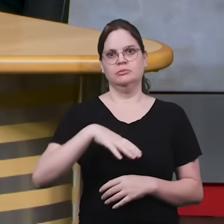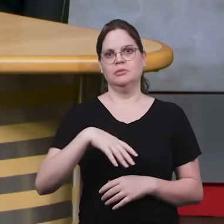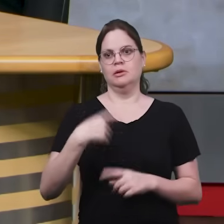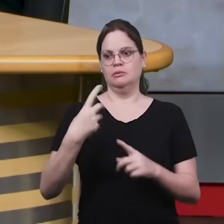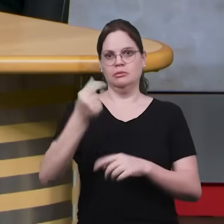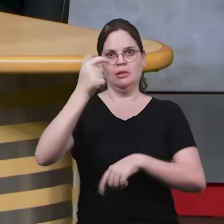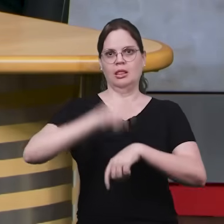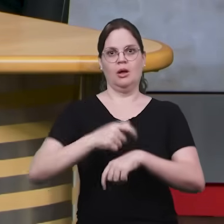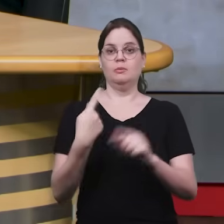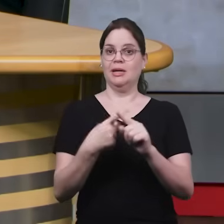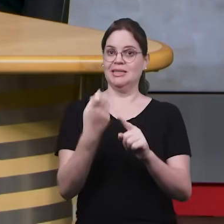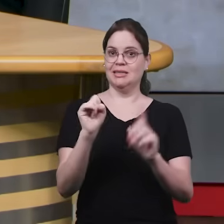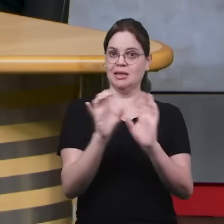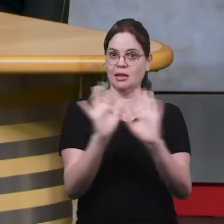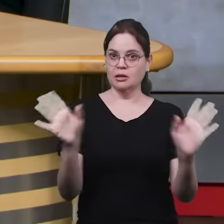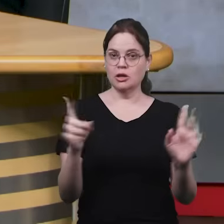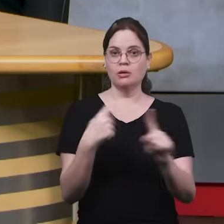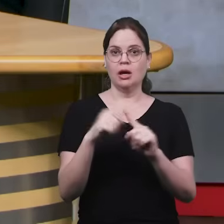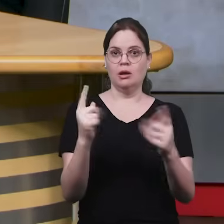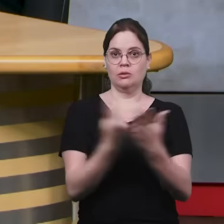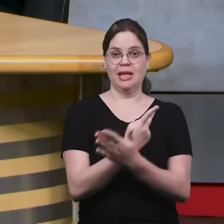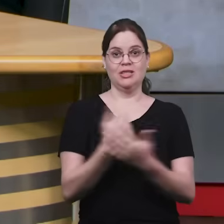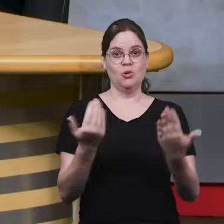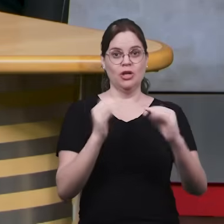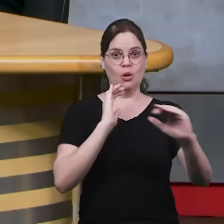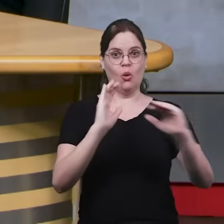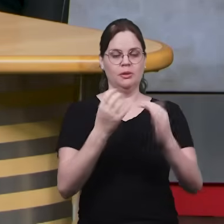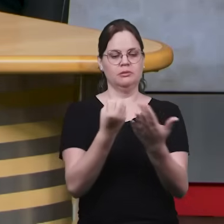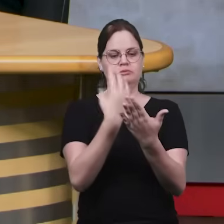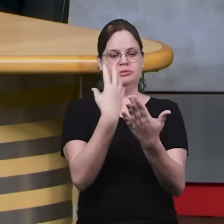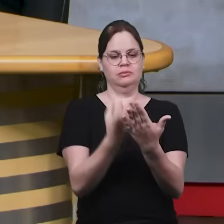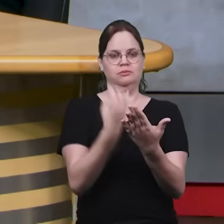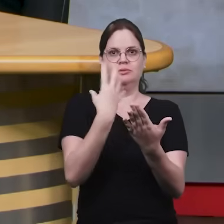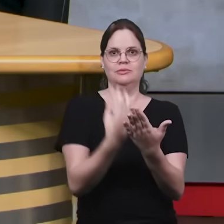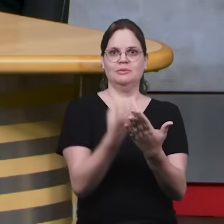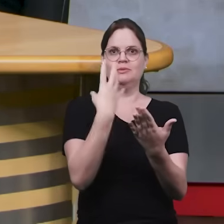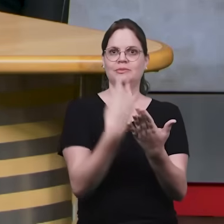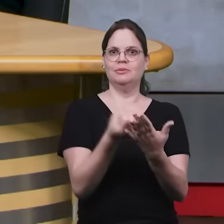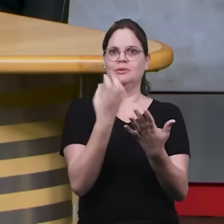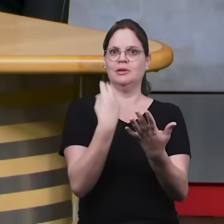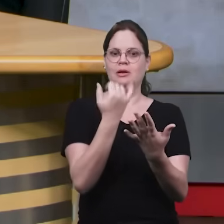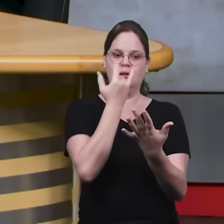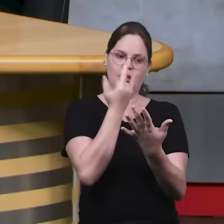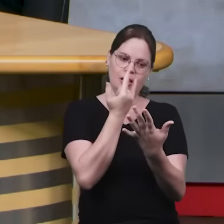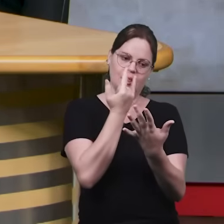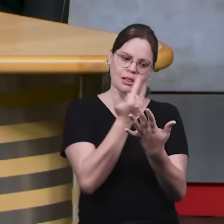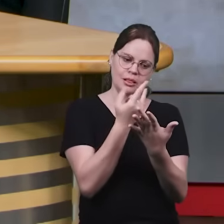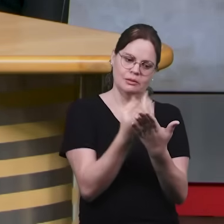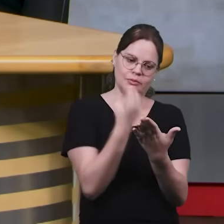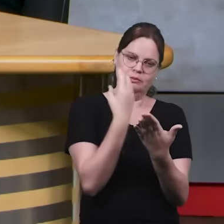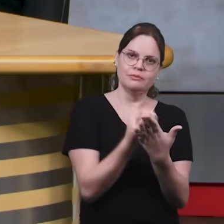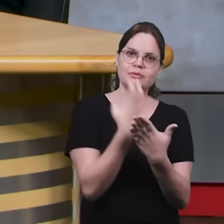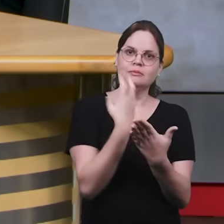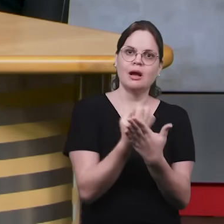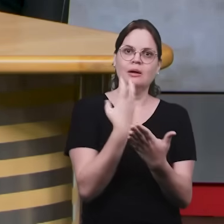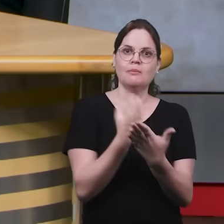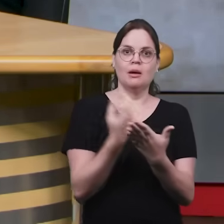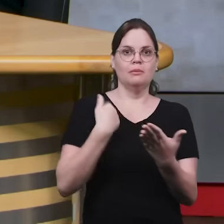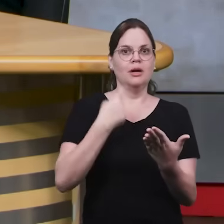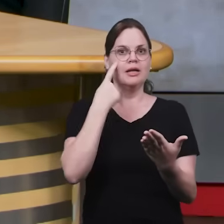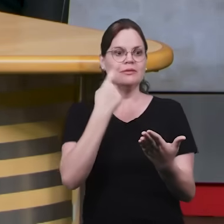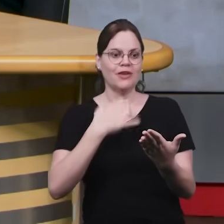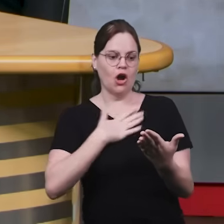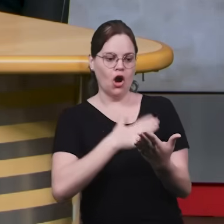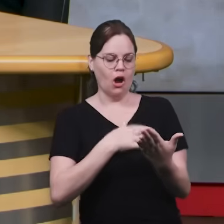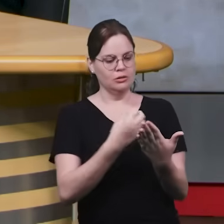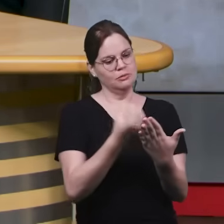você deixar, e o nível de comunicação hoje ele é tão intenso, a comunicação vai te envolvendo nos